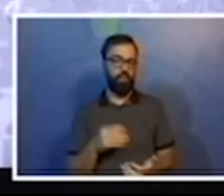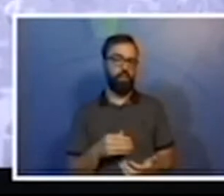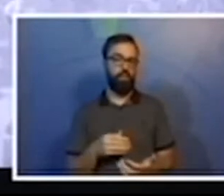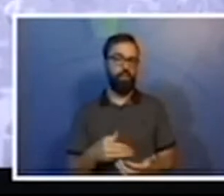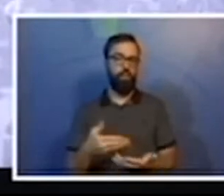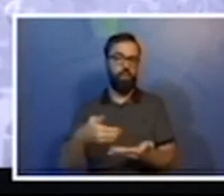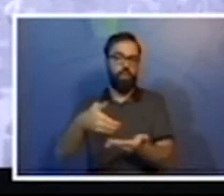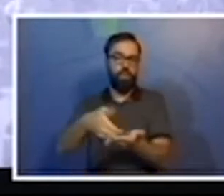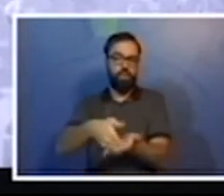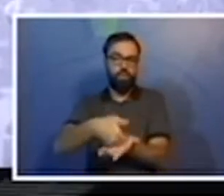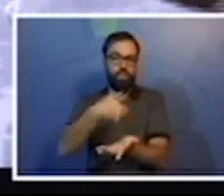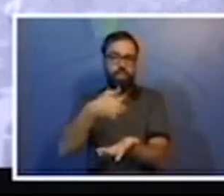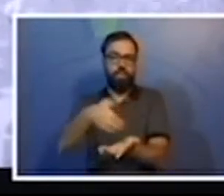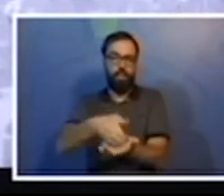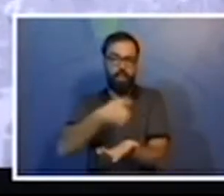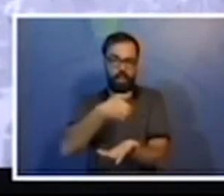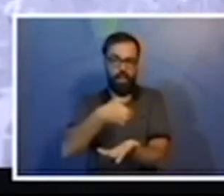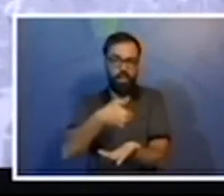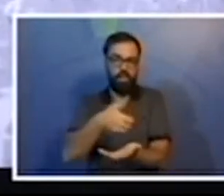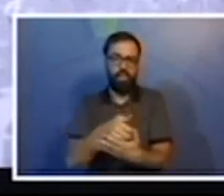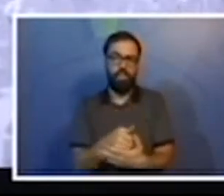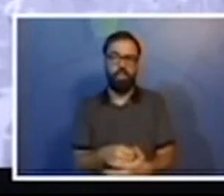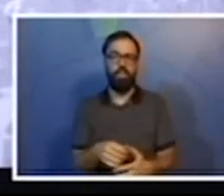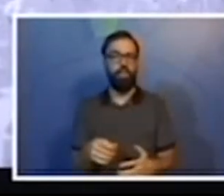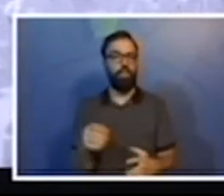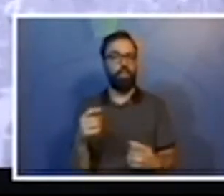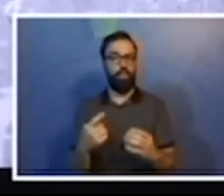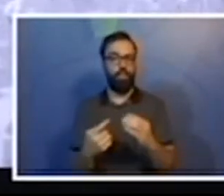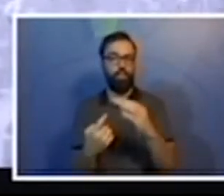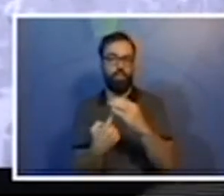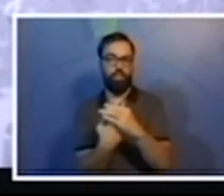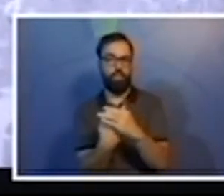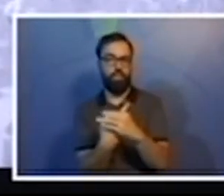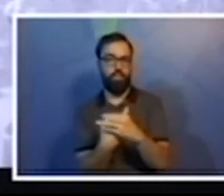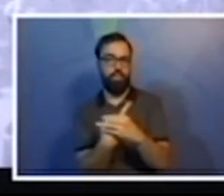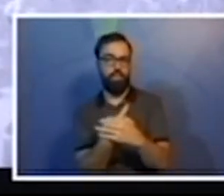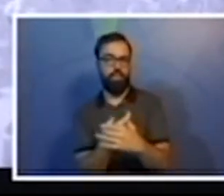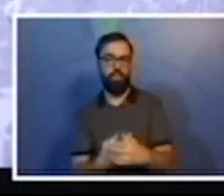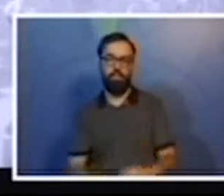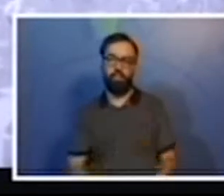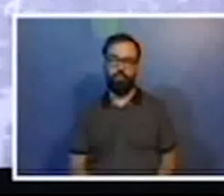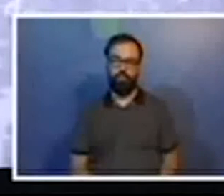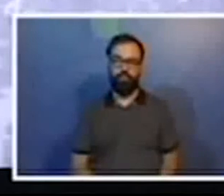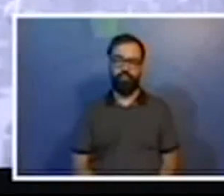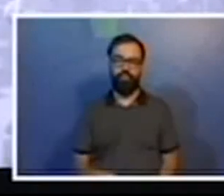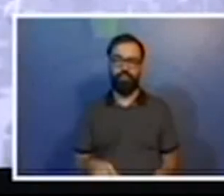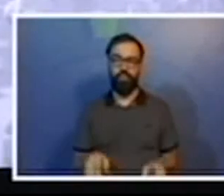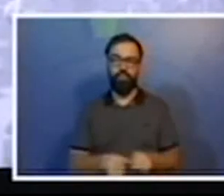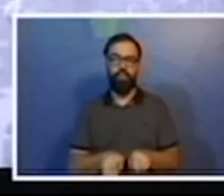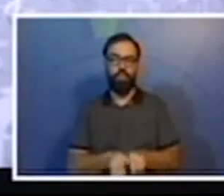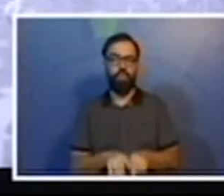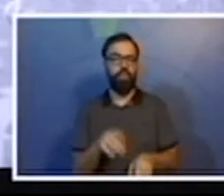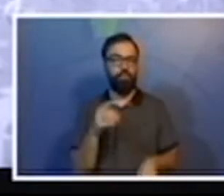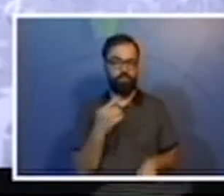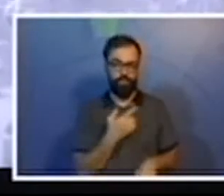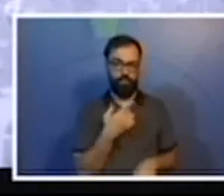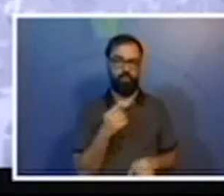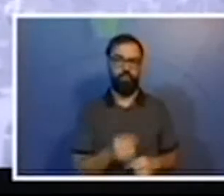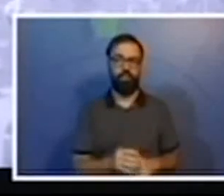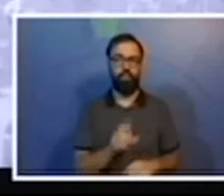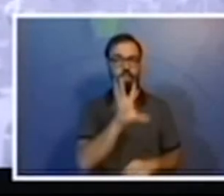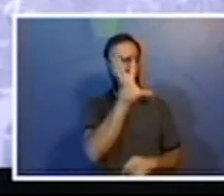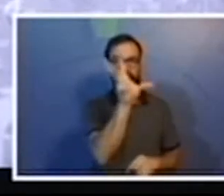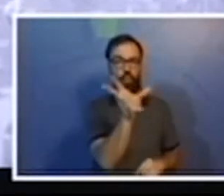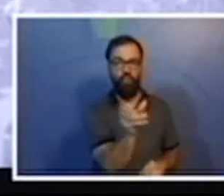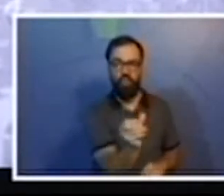e outros frutos carnosos o abacate EA goiaba e mais frutos